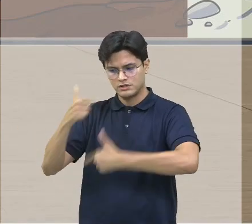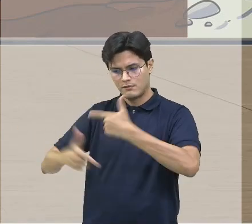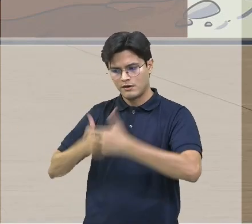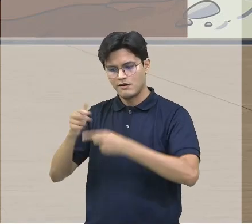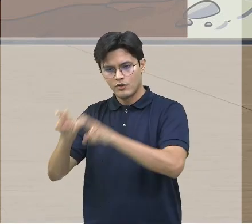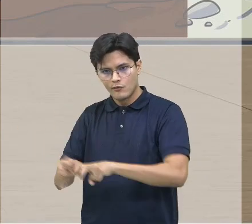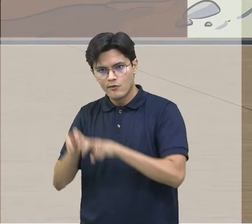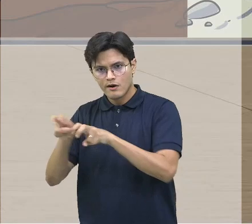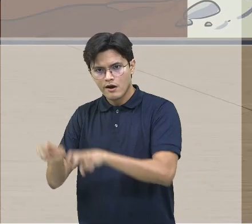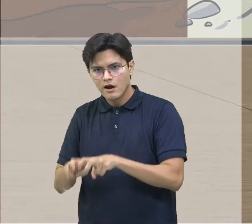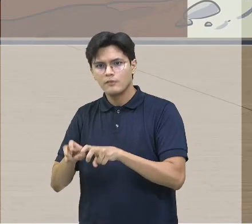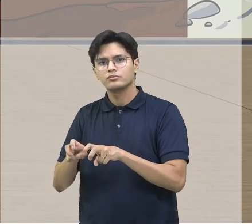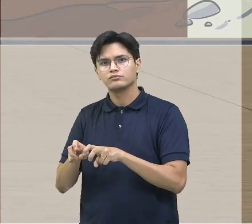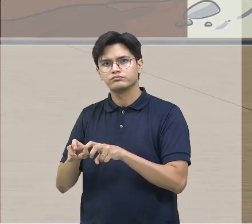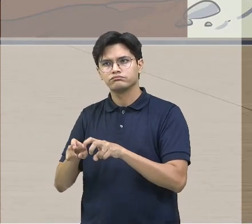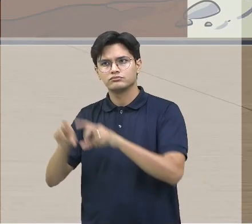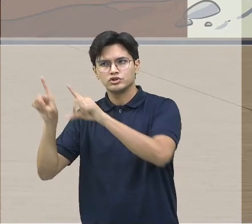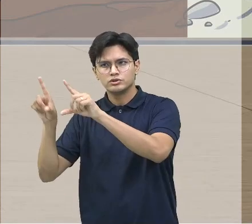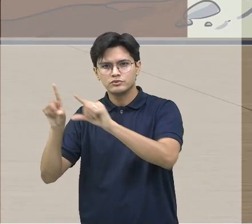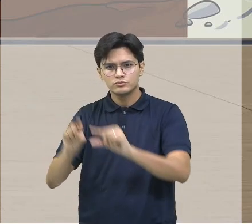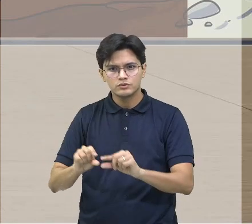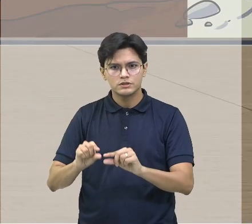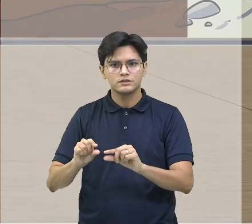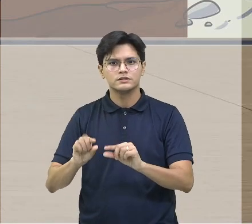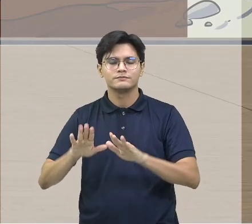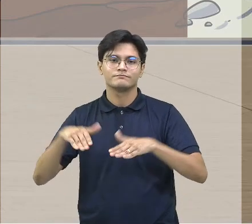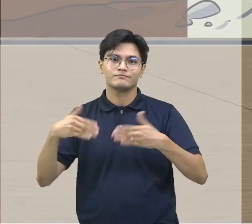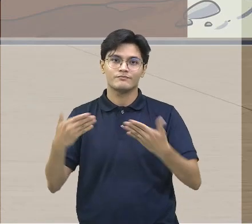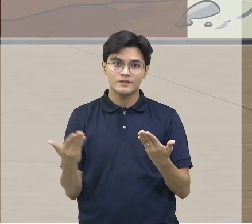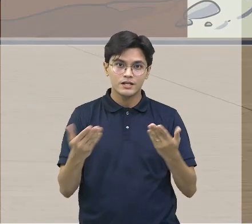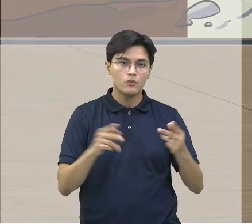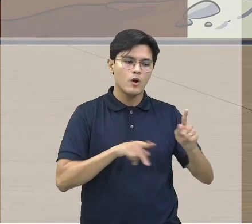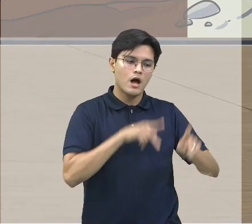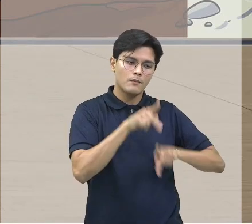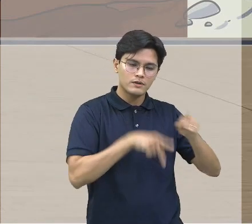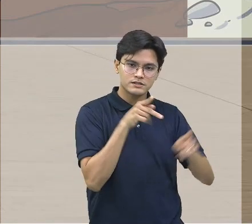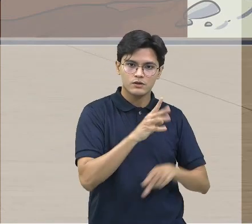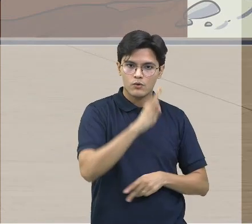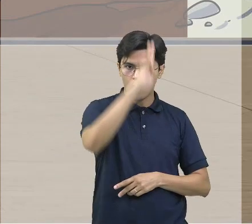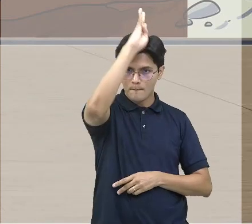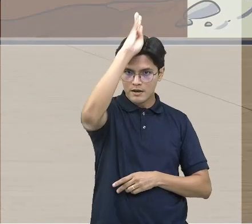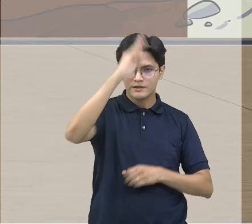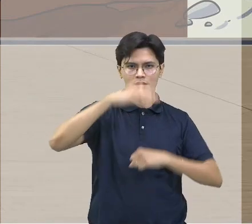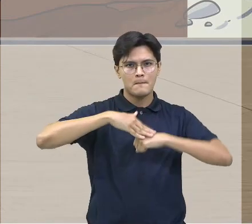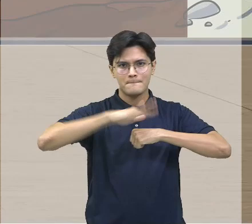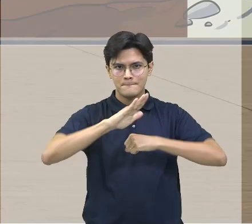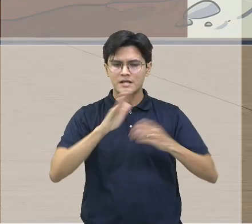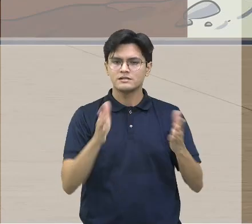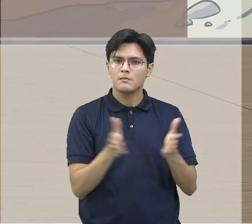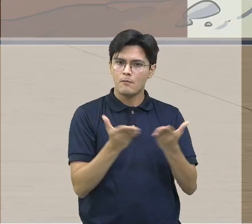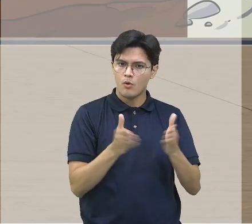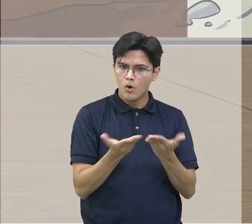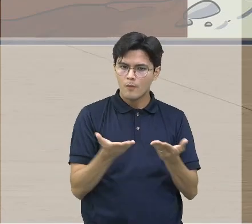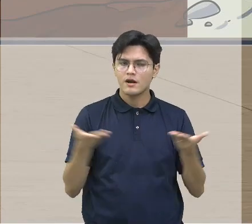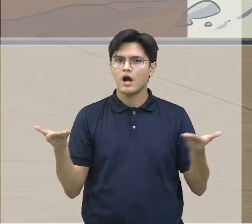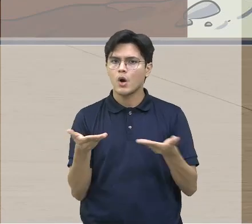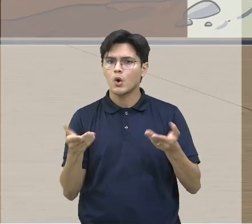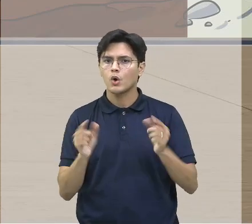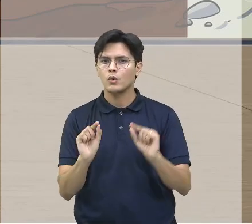própria população romana, as pessoas mais pobres que estavam ali na base da pirâmide, que agora terão que